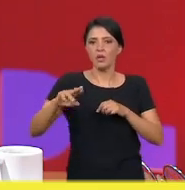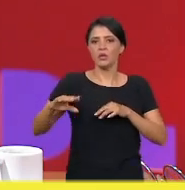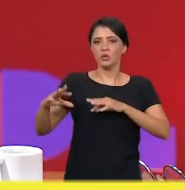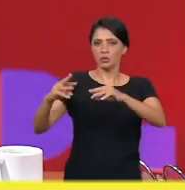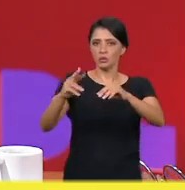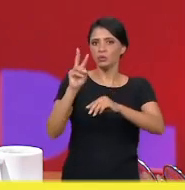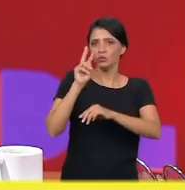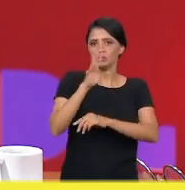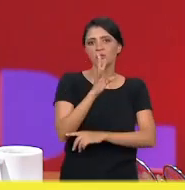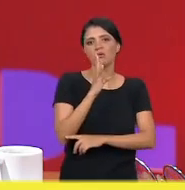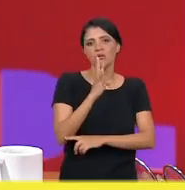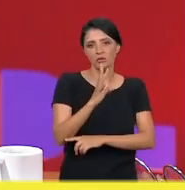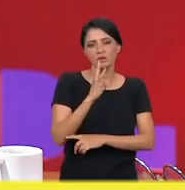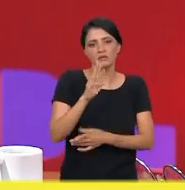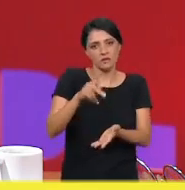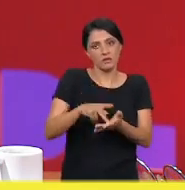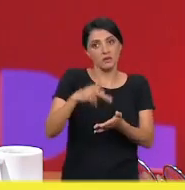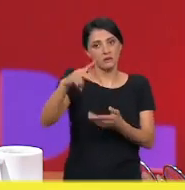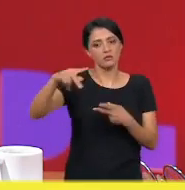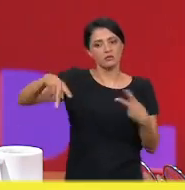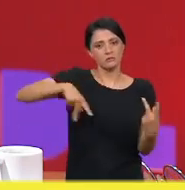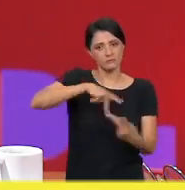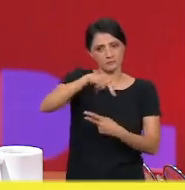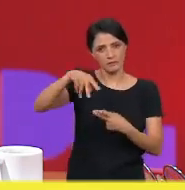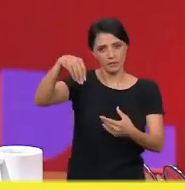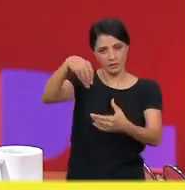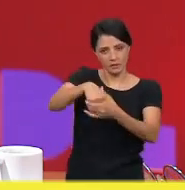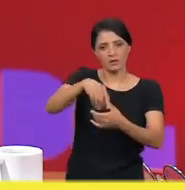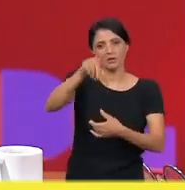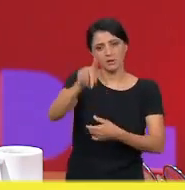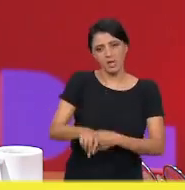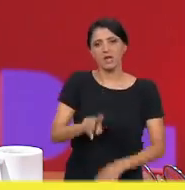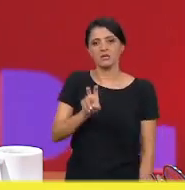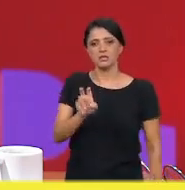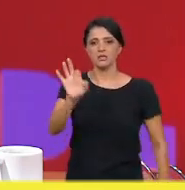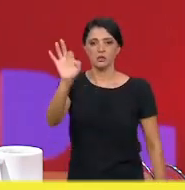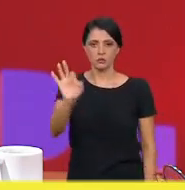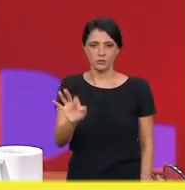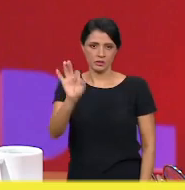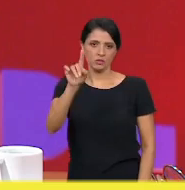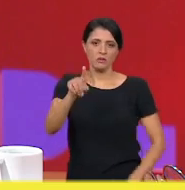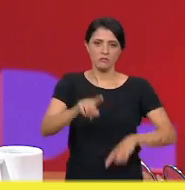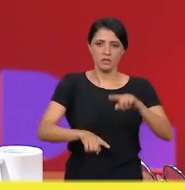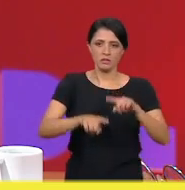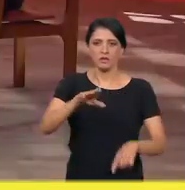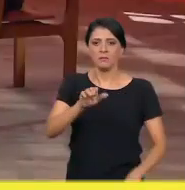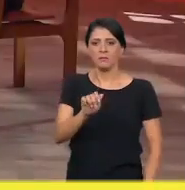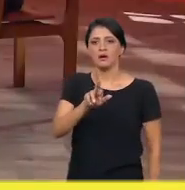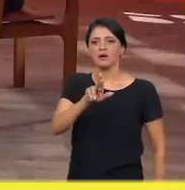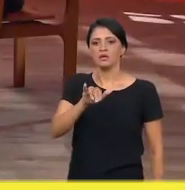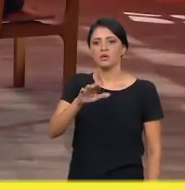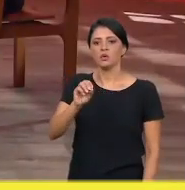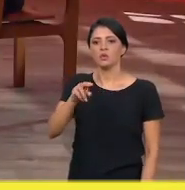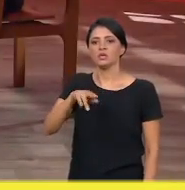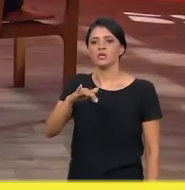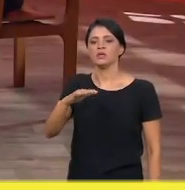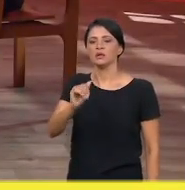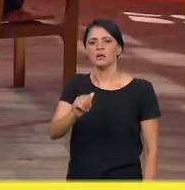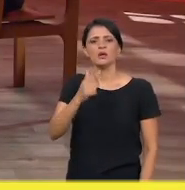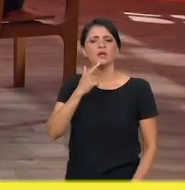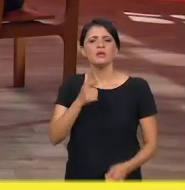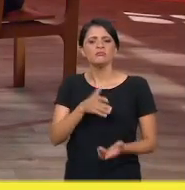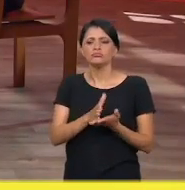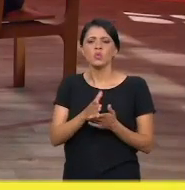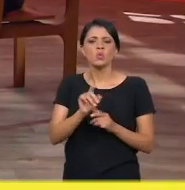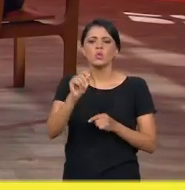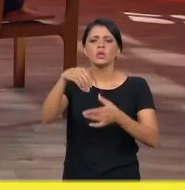que a gente conhece realmente do universo, 5% é matéria bariônica. E o que se imagina que tem na fronteira disso? Quais